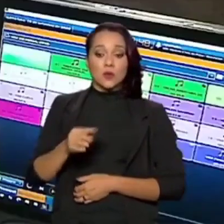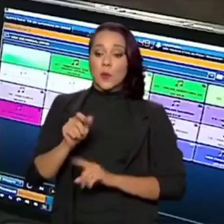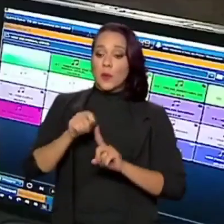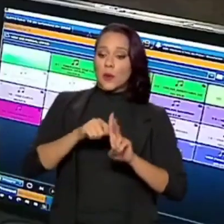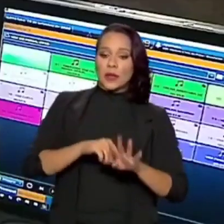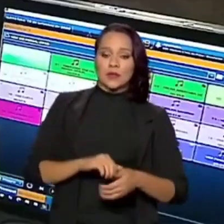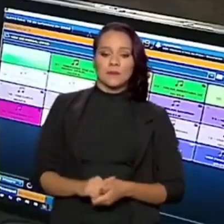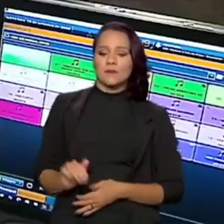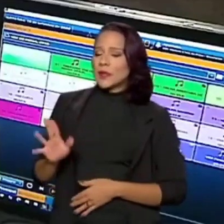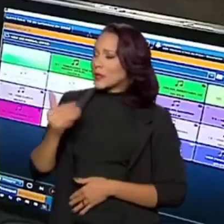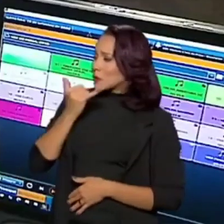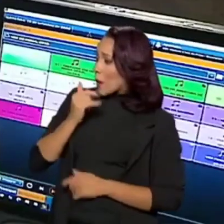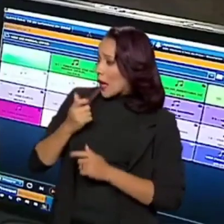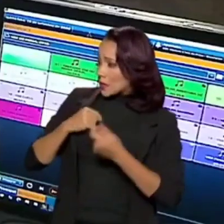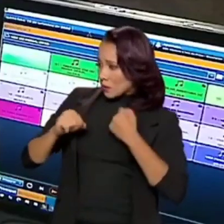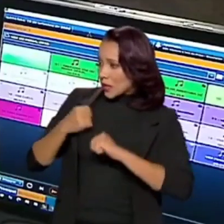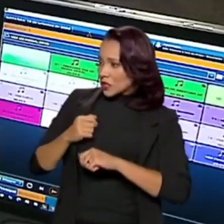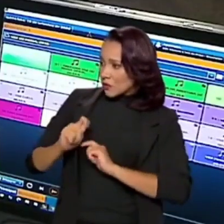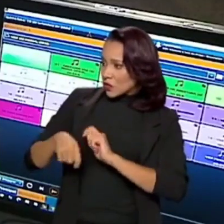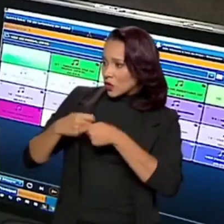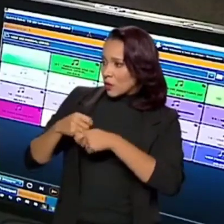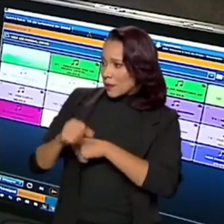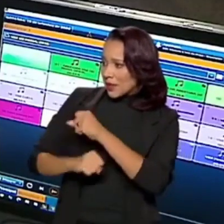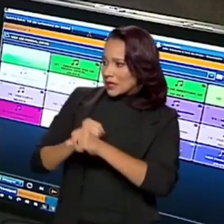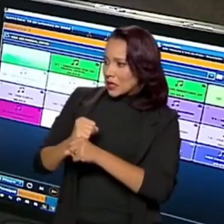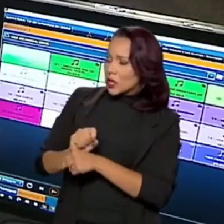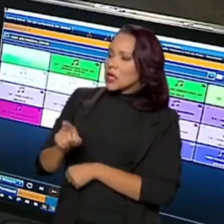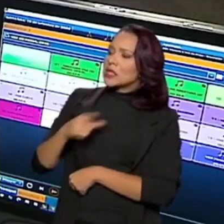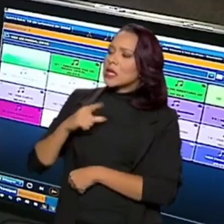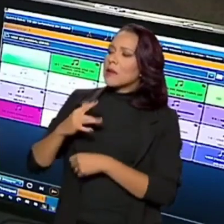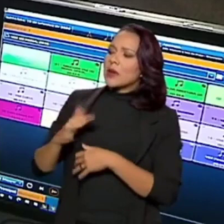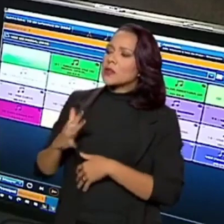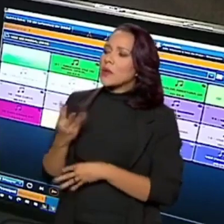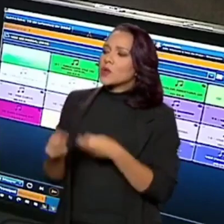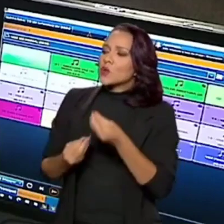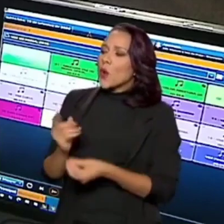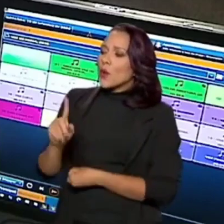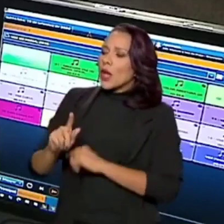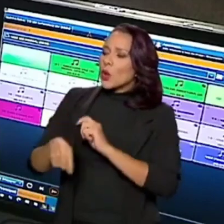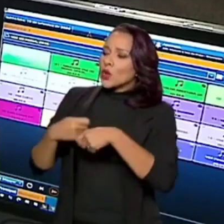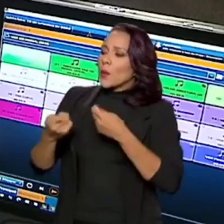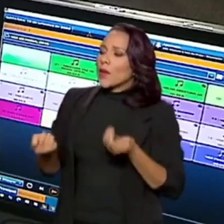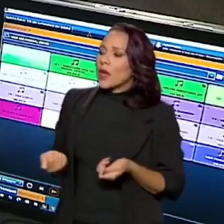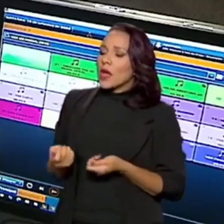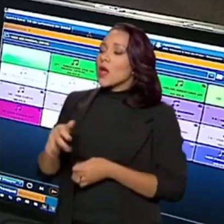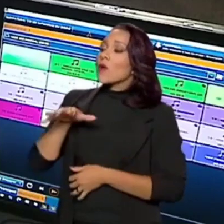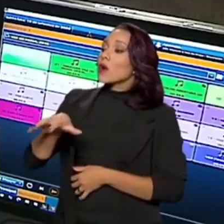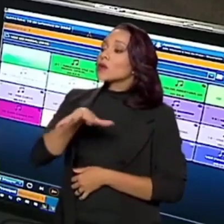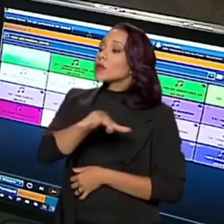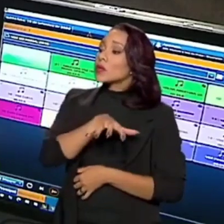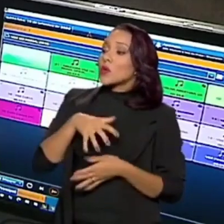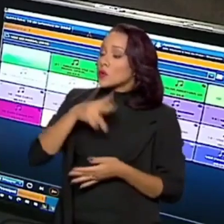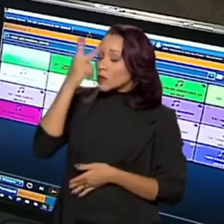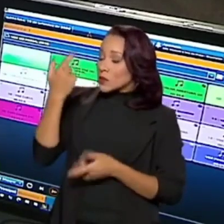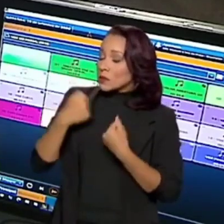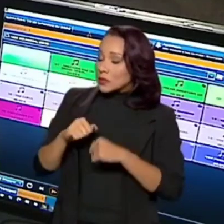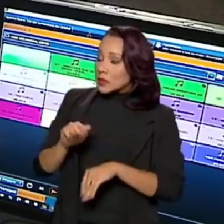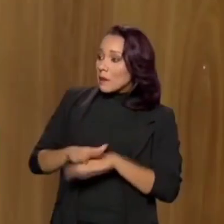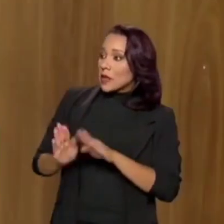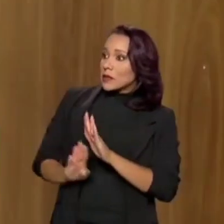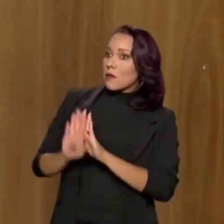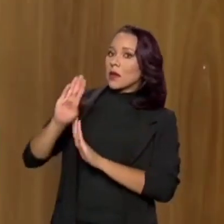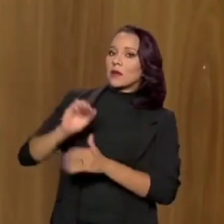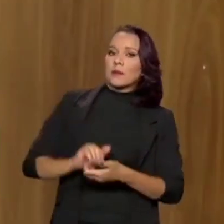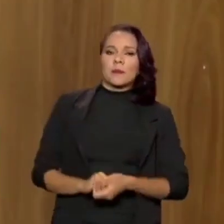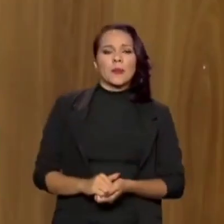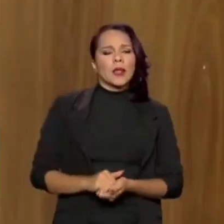ministro, desculpa te interromper, a expectativa de geração para este ano, o senhor tem uma projeção já e, sobretudo, em quais setores as pessoas devem ter mais crescimento?